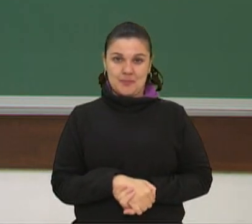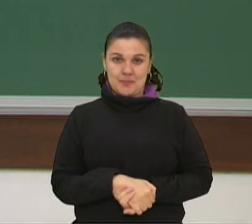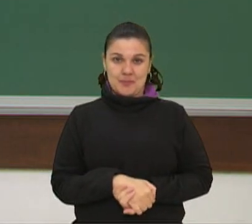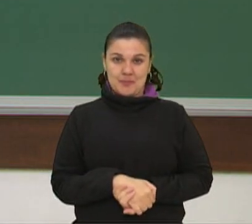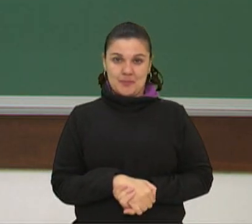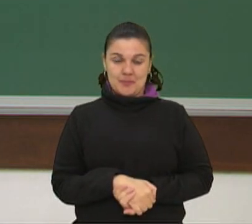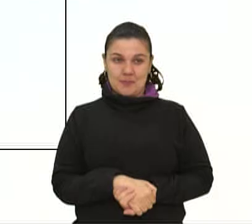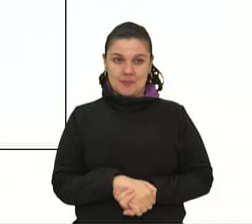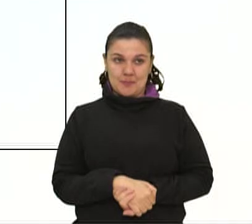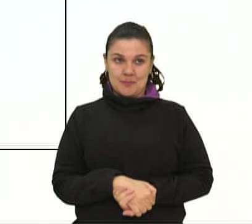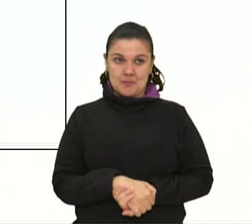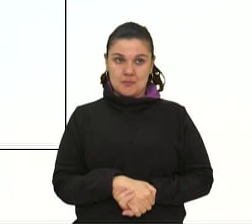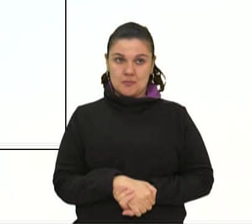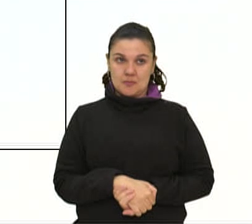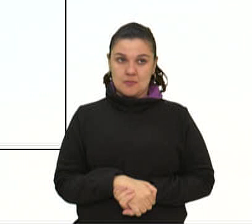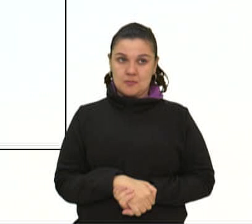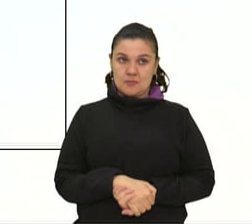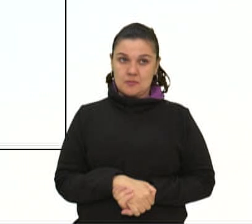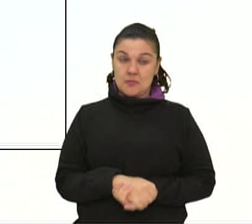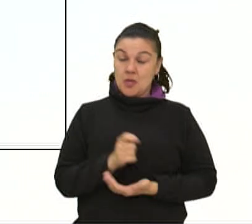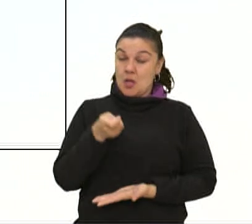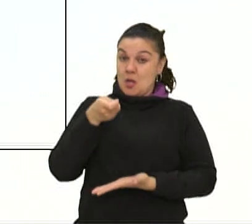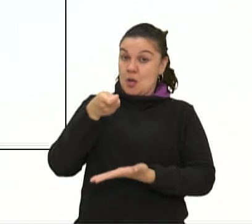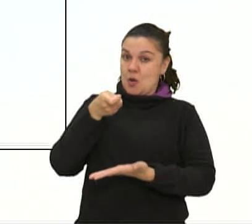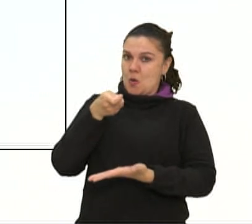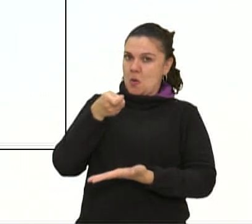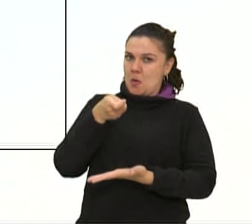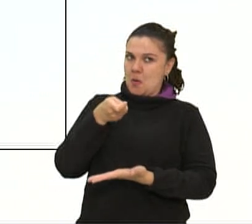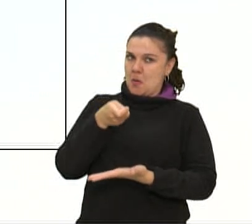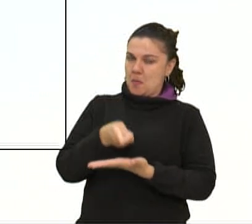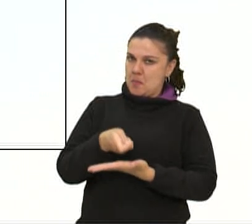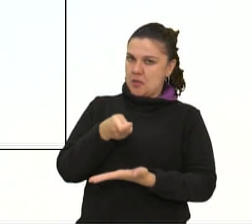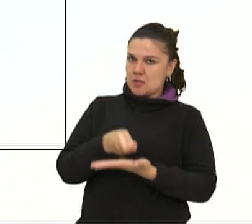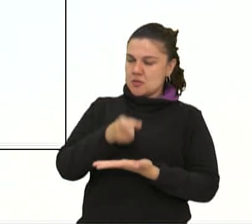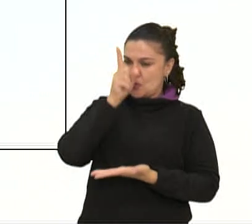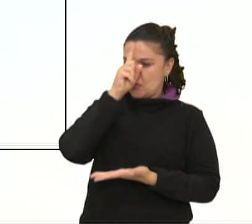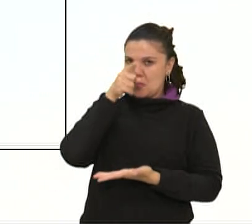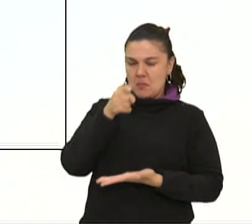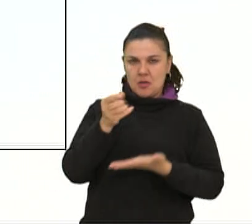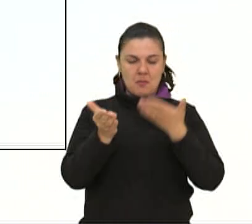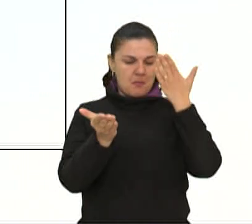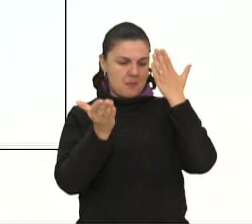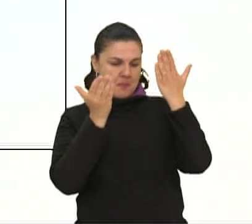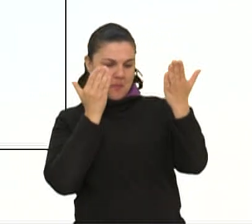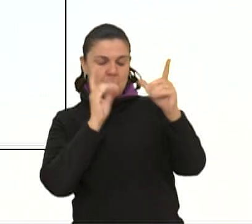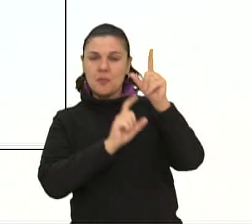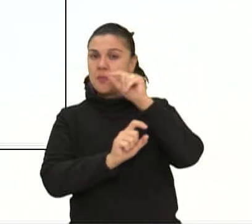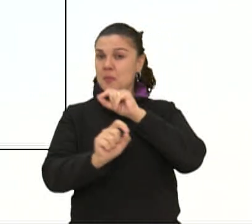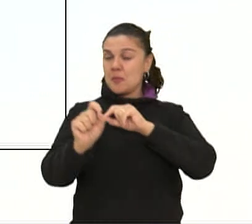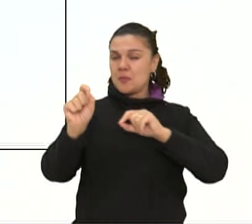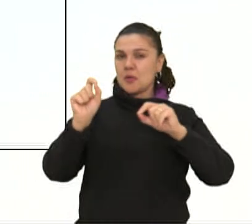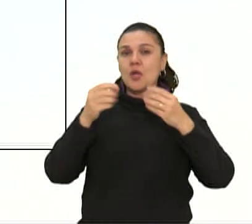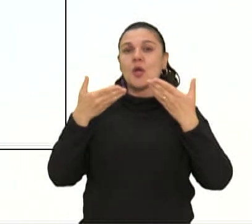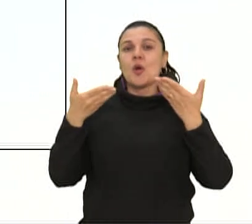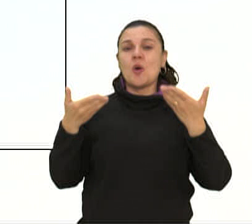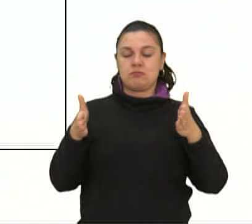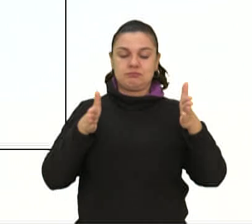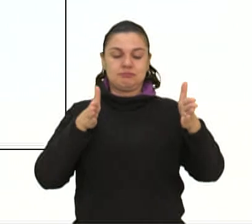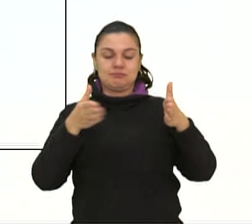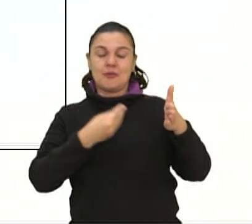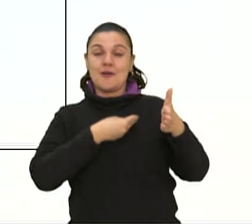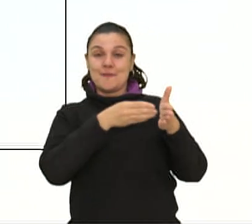outro. Simplesmente trabalhe com muita dignidade, com muito amor, para fazer a melhor